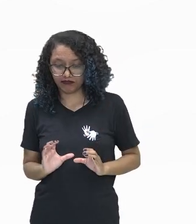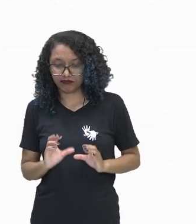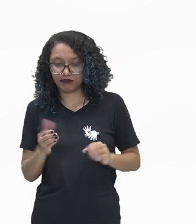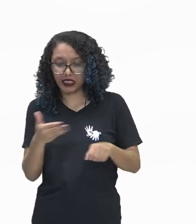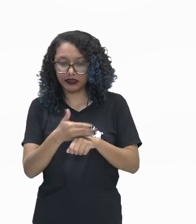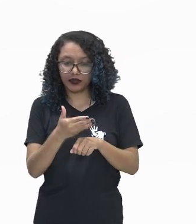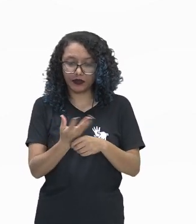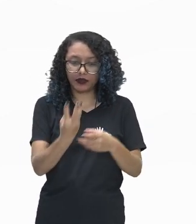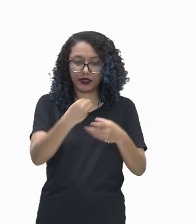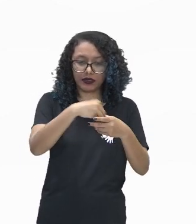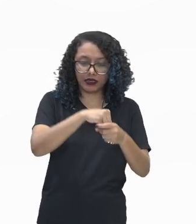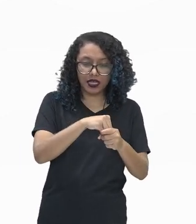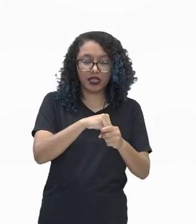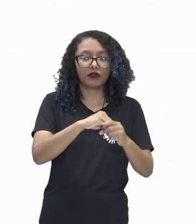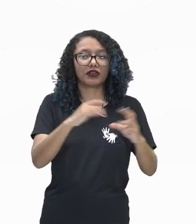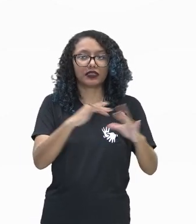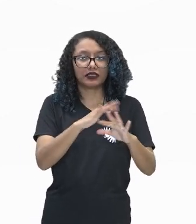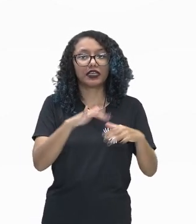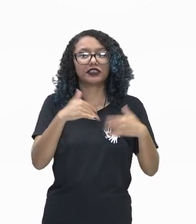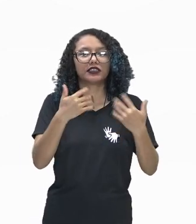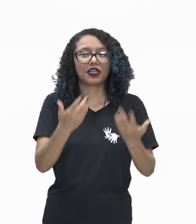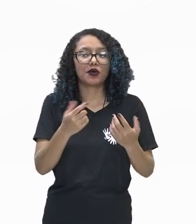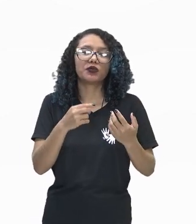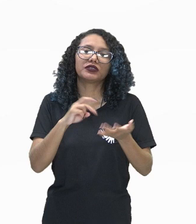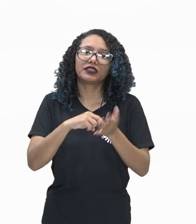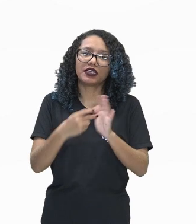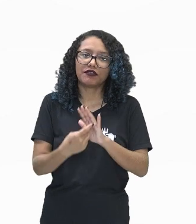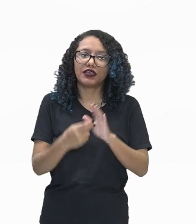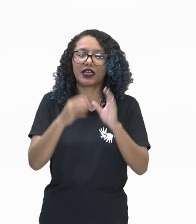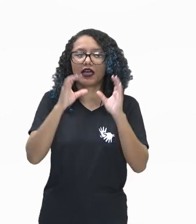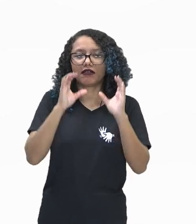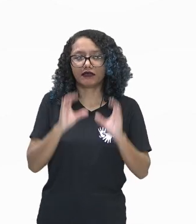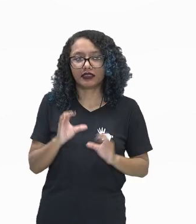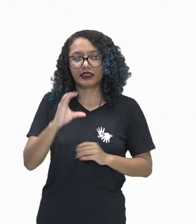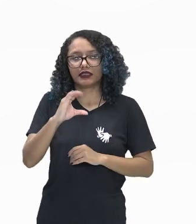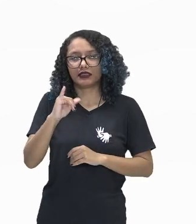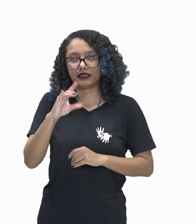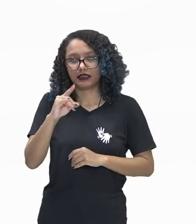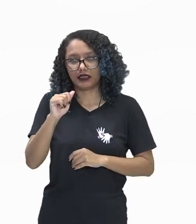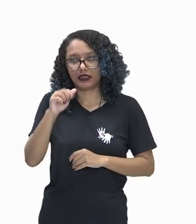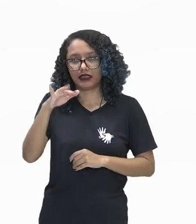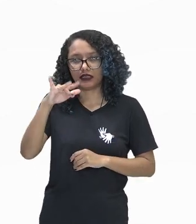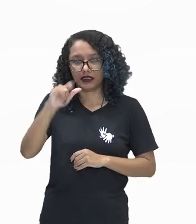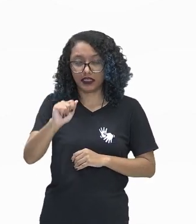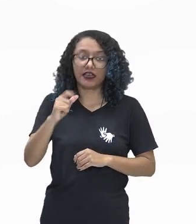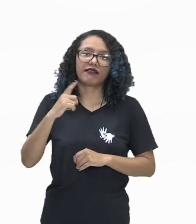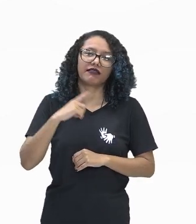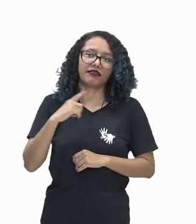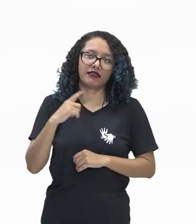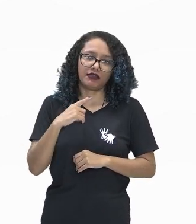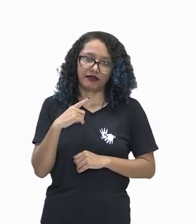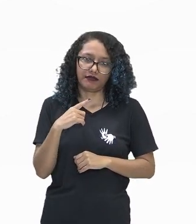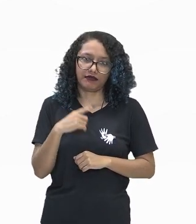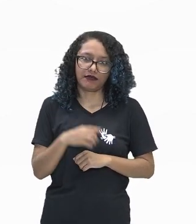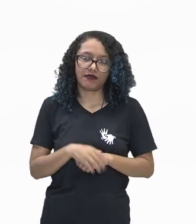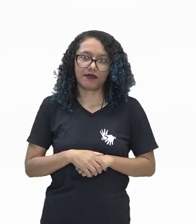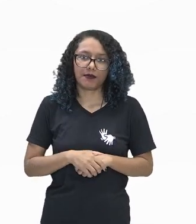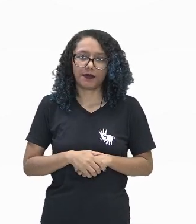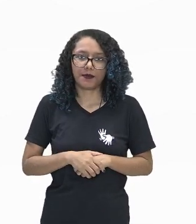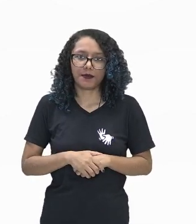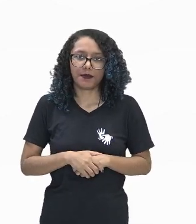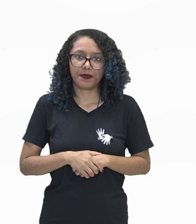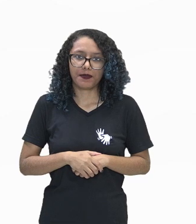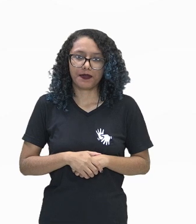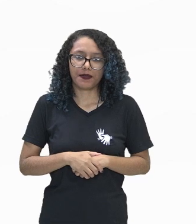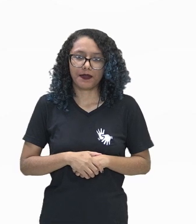cidadania. Então, aí nós podemos falar da cidadania. E como eu disse agora há pouco, se nós temos direitos,